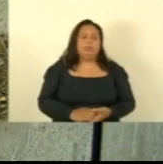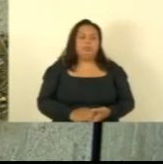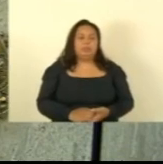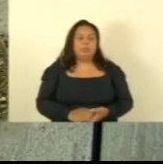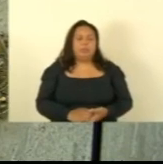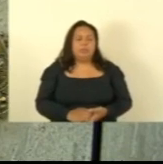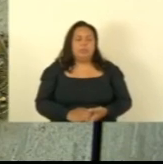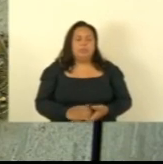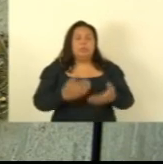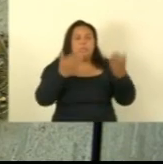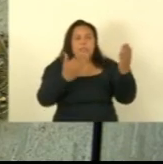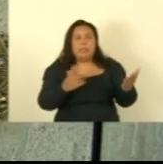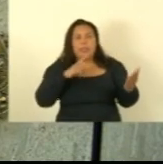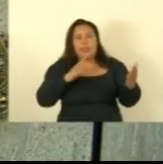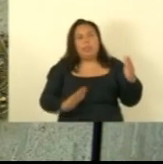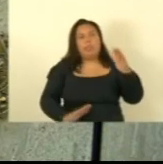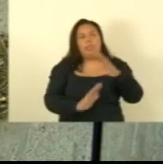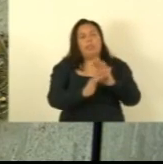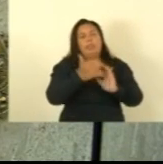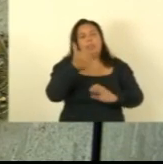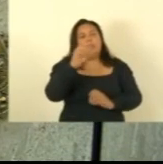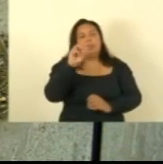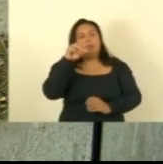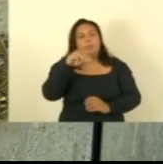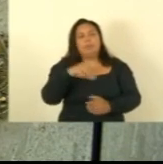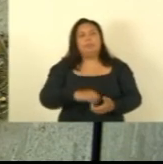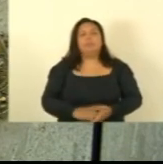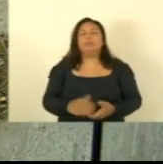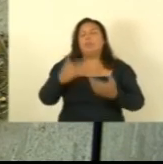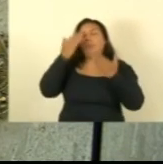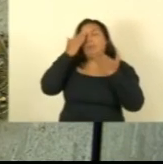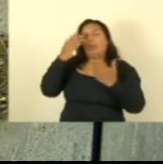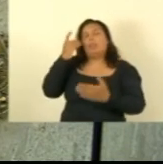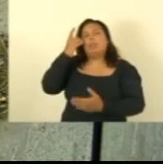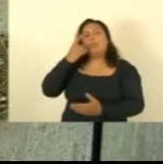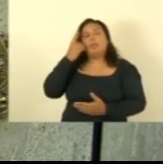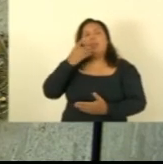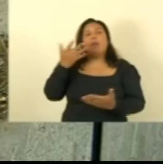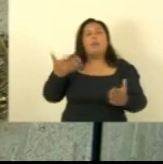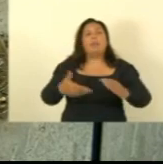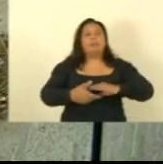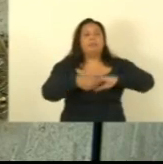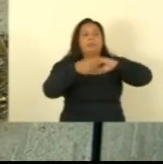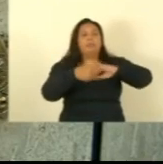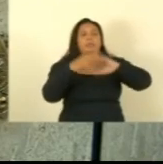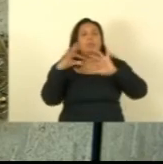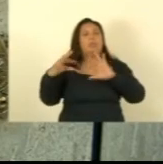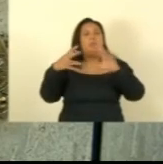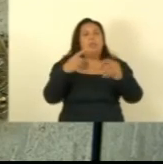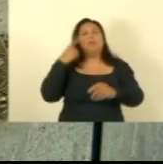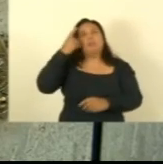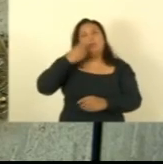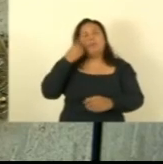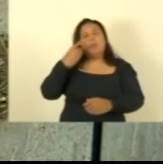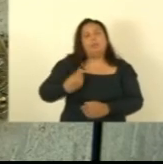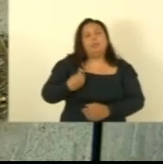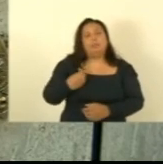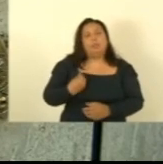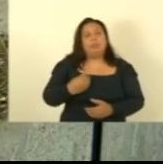Vossa Excelência tem até 10 minutos. Caro deputado, quero cumprimentar todos os deputados